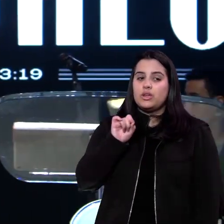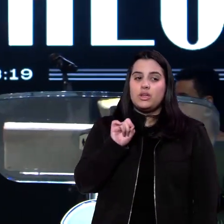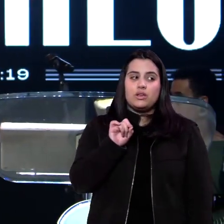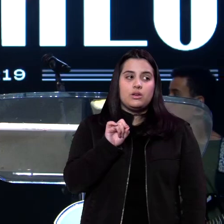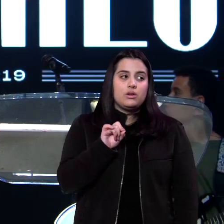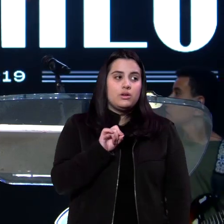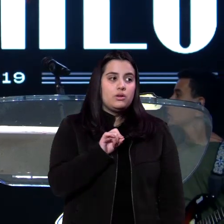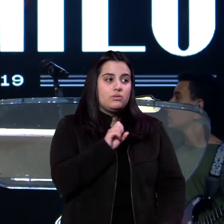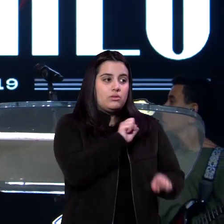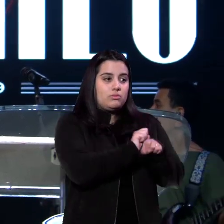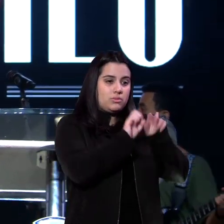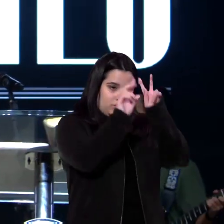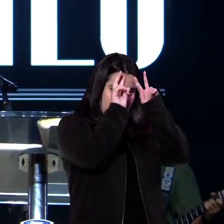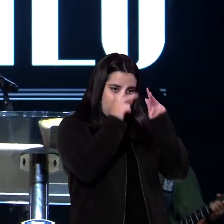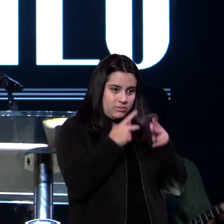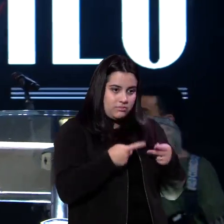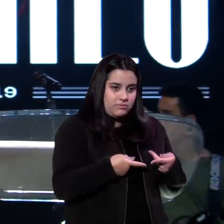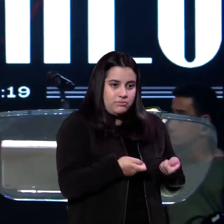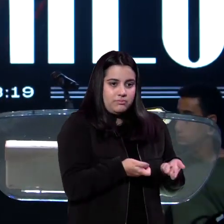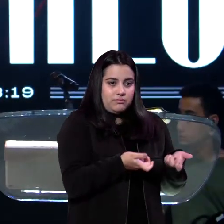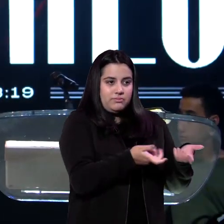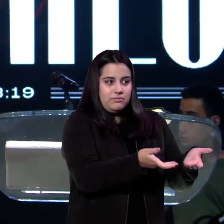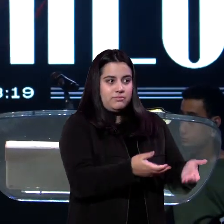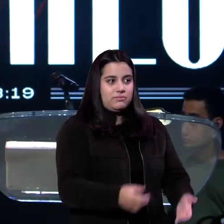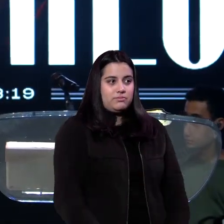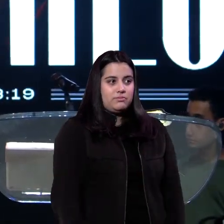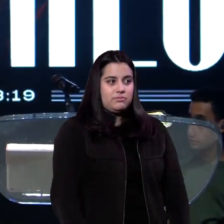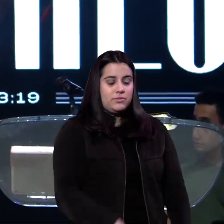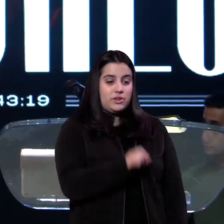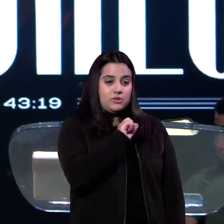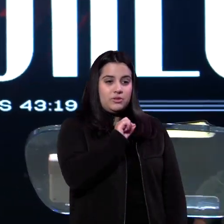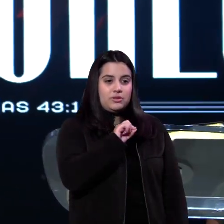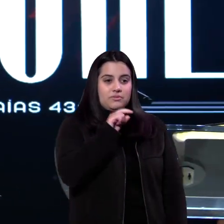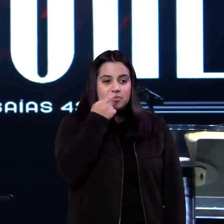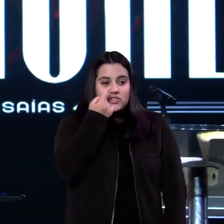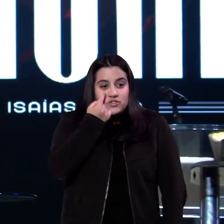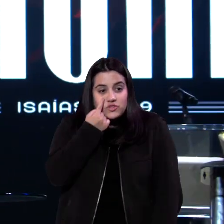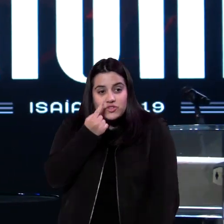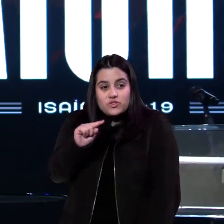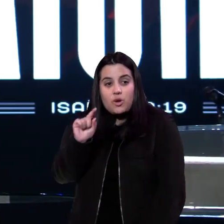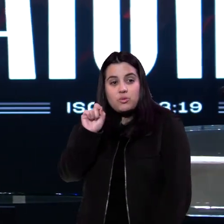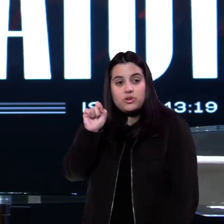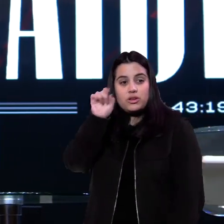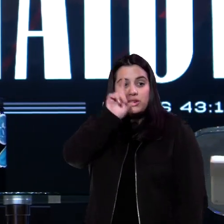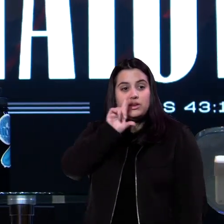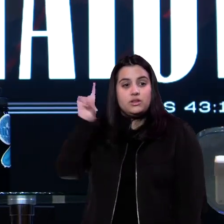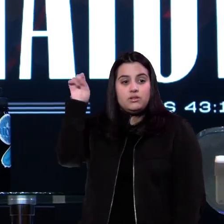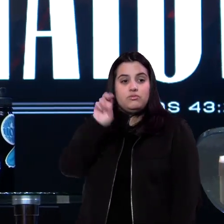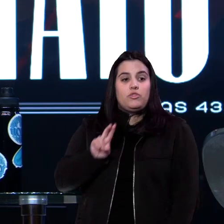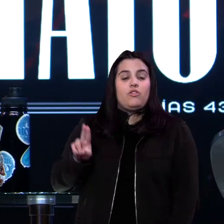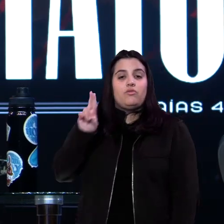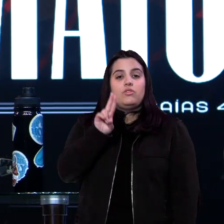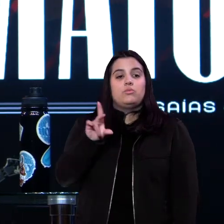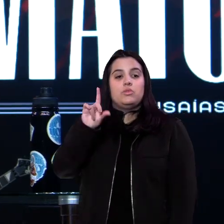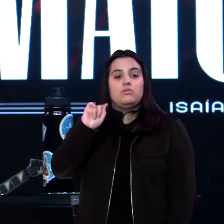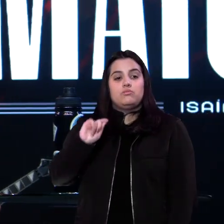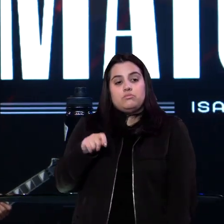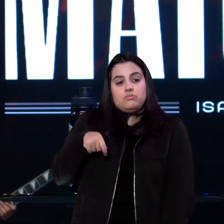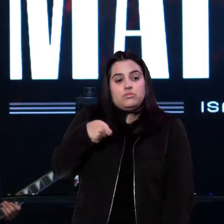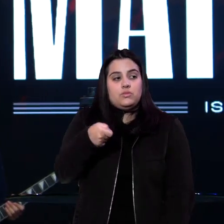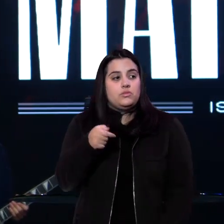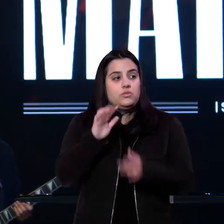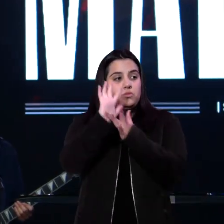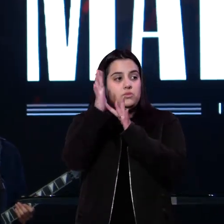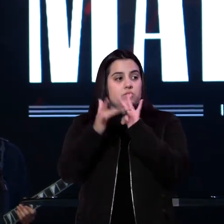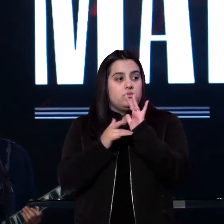tribunal. Ele sai do tribunal e descobre que Deus estava usando ele para ser um sinal do Messias que haveria